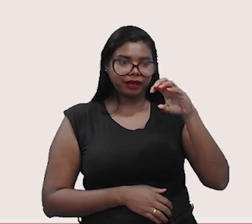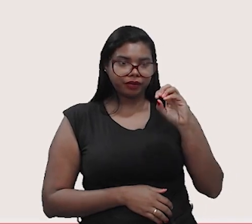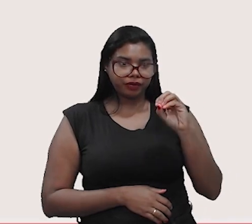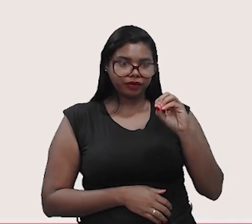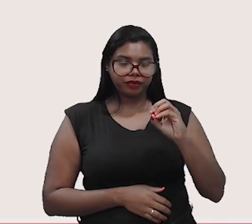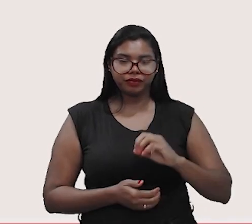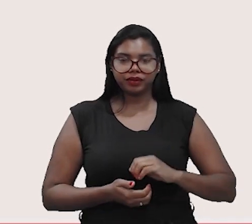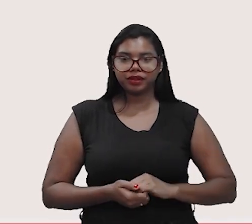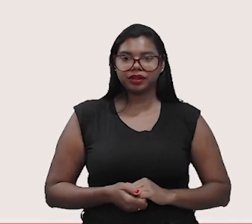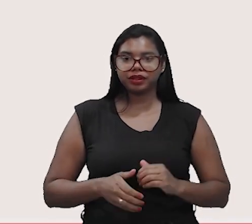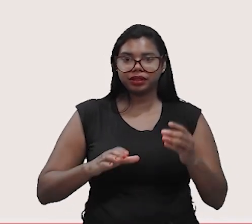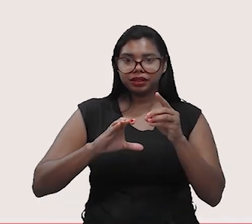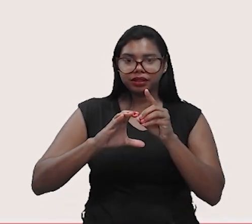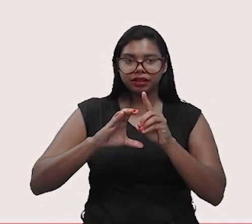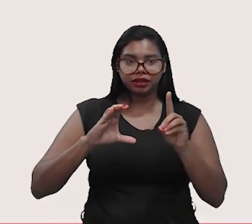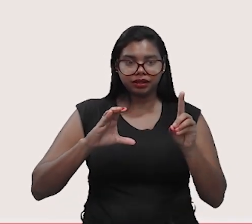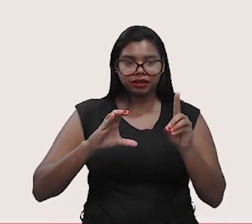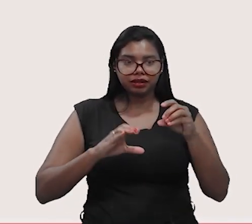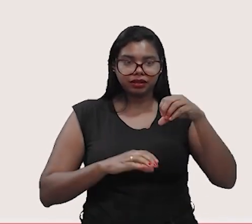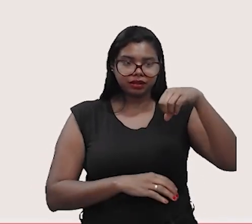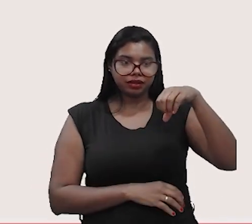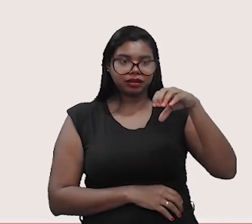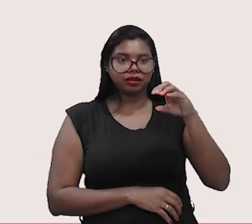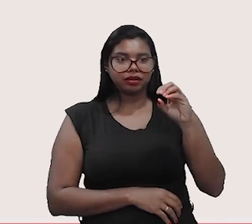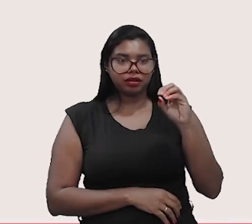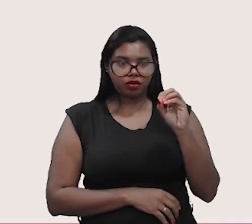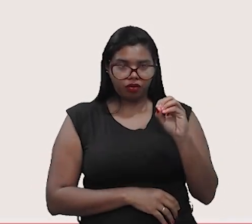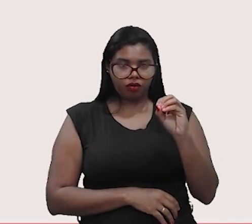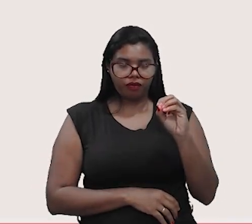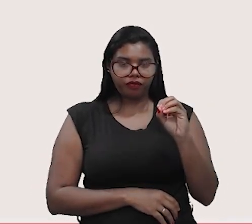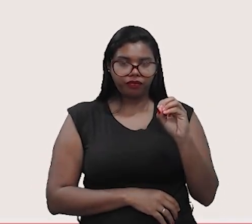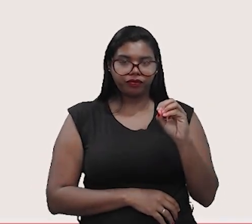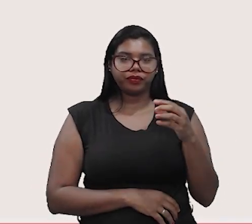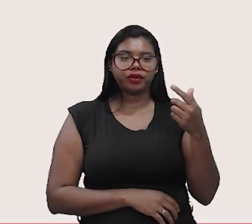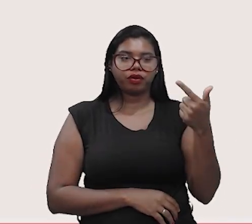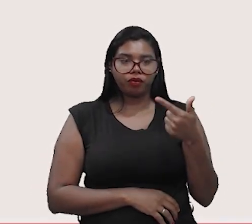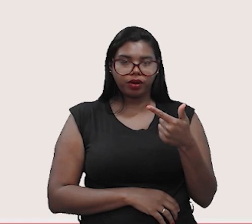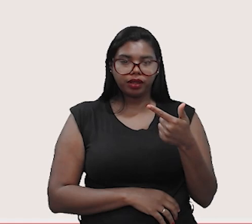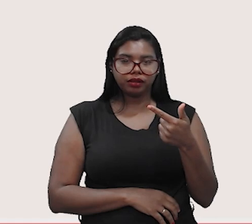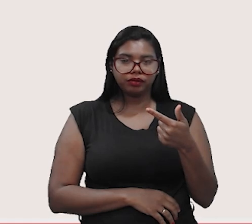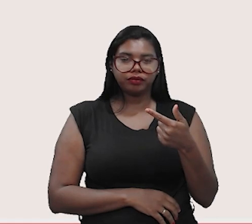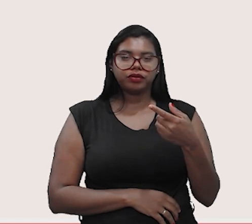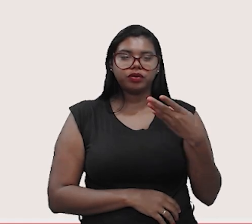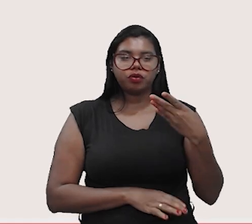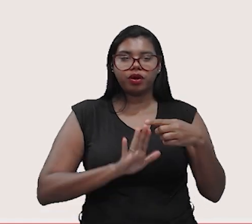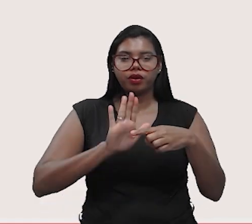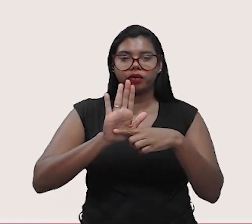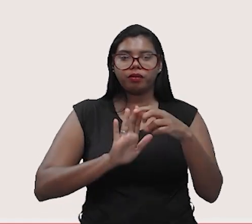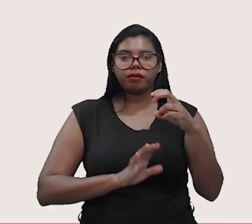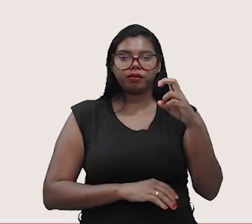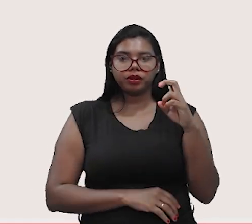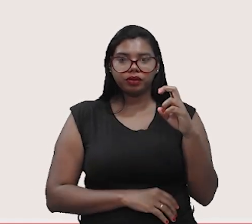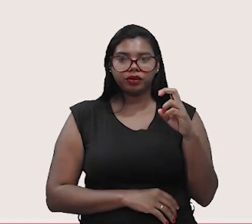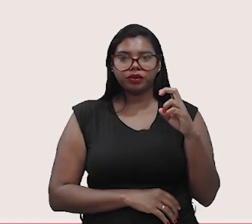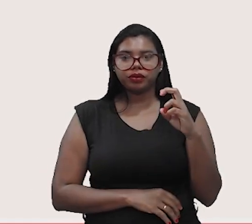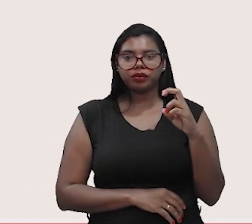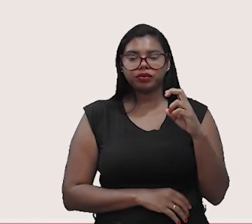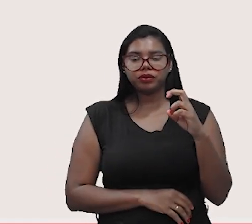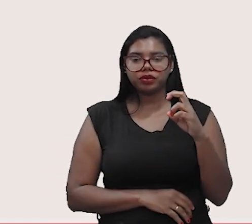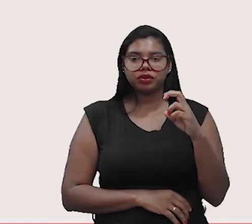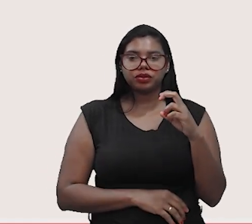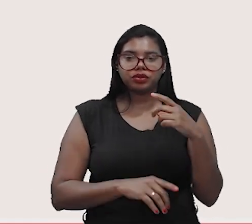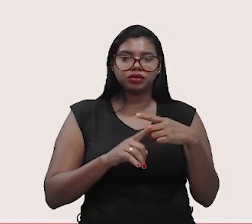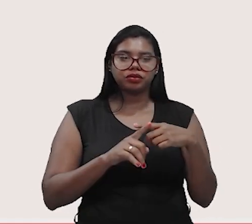igual a 90 ao quadrado menos 4 vezes A, que é menos 5, vezes C, que é 0.